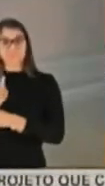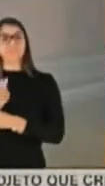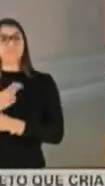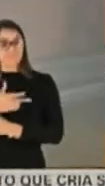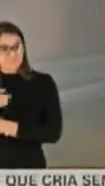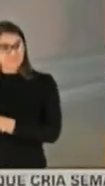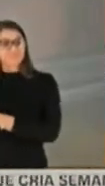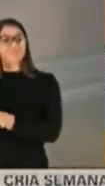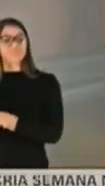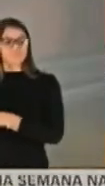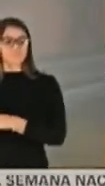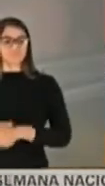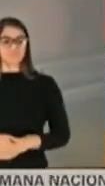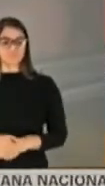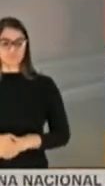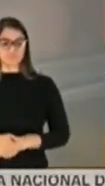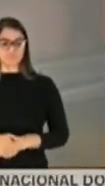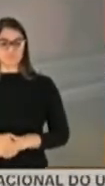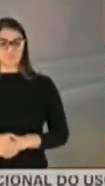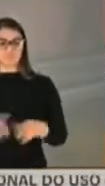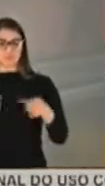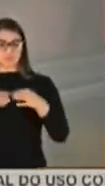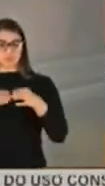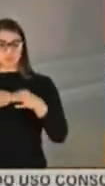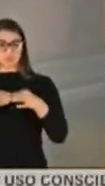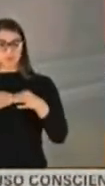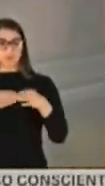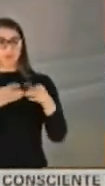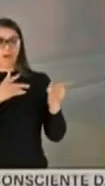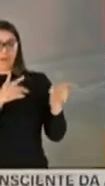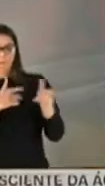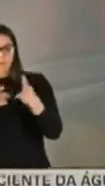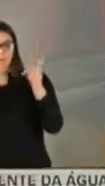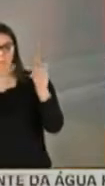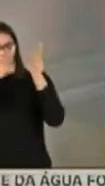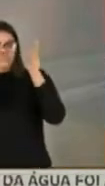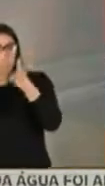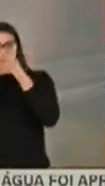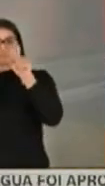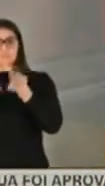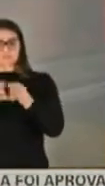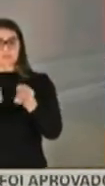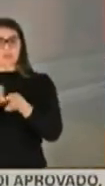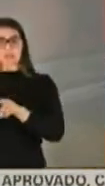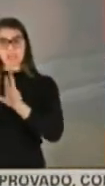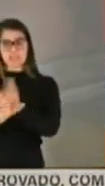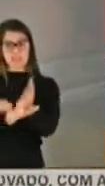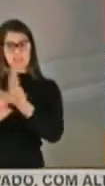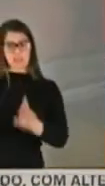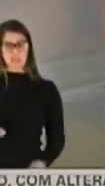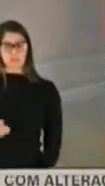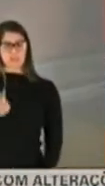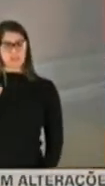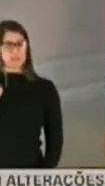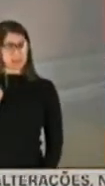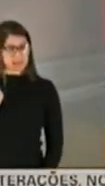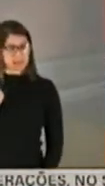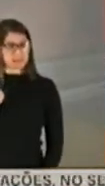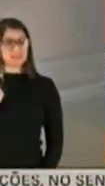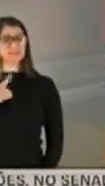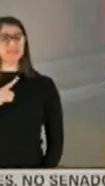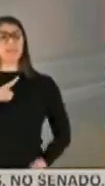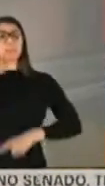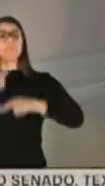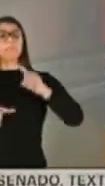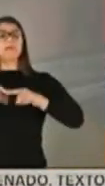E ao clube de caça e tiro. Essas relações estranhas são explicitadas em matéria de